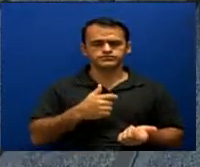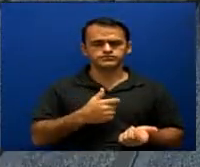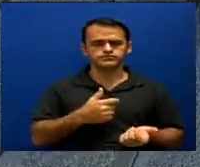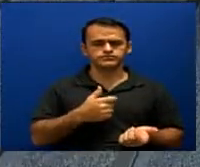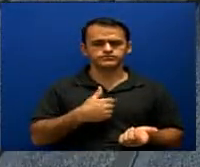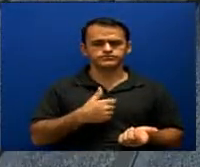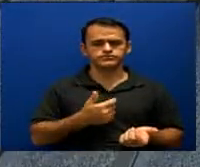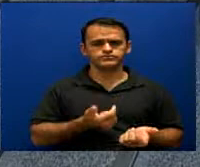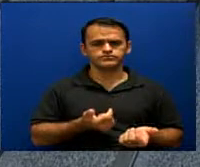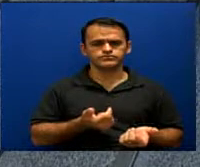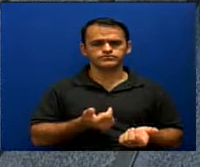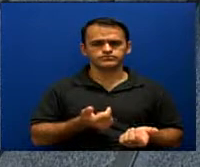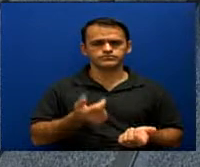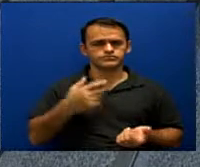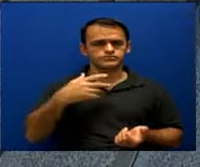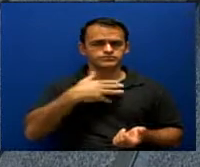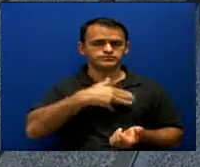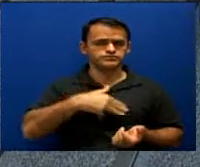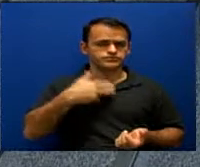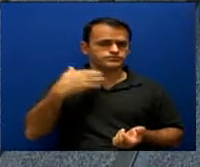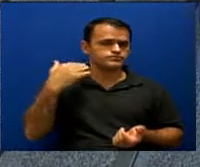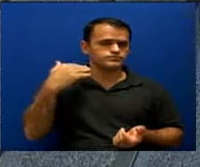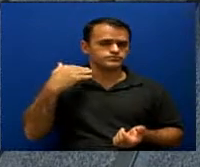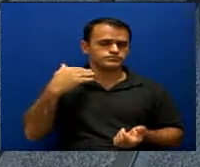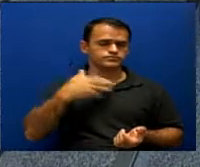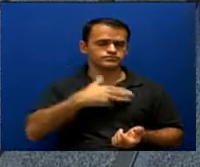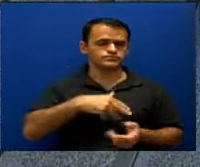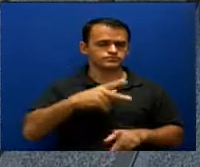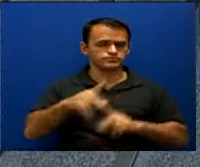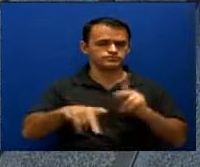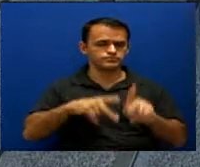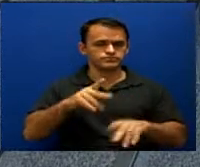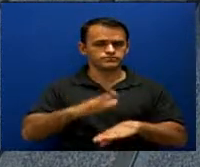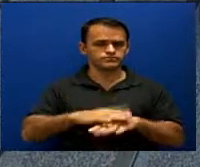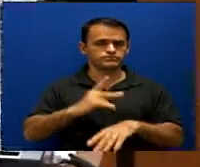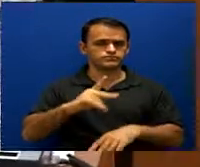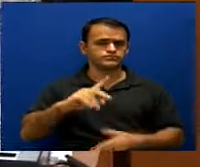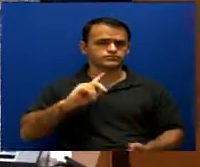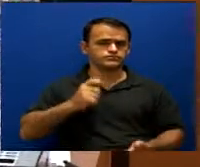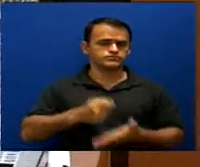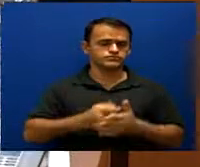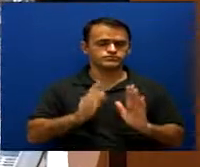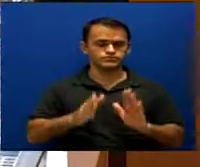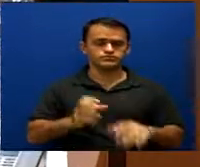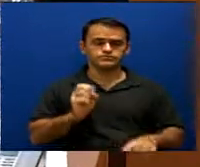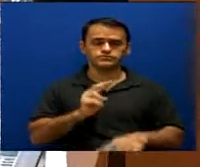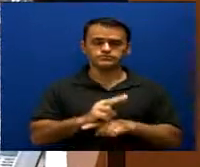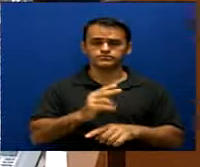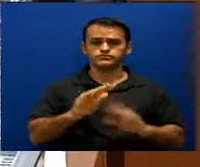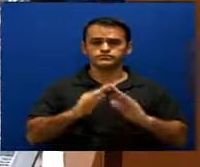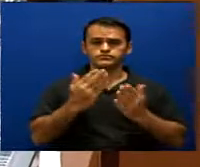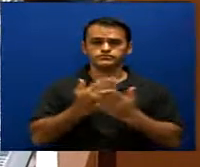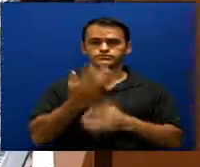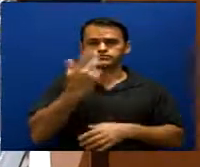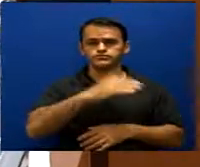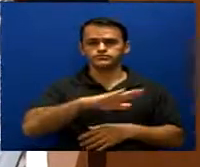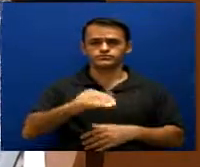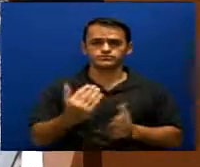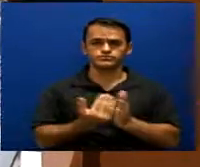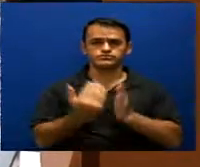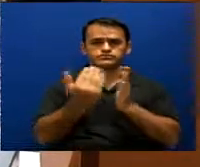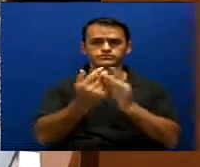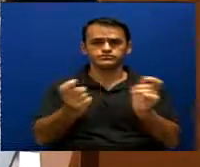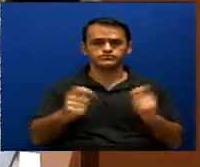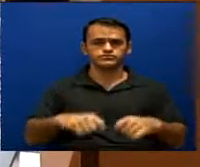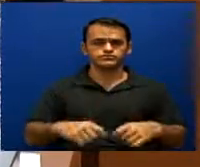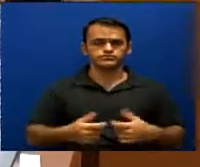a determinação do Ministério Público para aumentar a vaga em creche. Quer com dizer, certeza, nós, com certeza. Nós vamos ficar isso a gente concorda, patinando aqui. Com certeza.